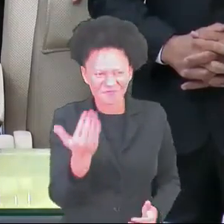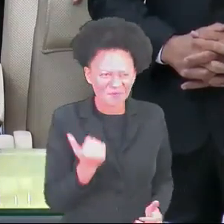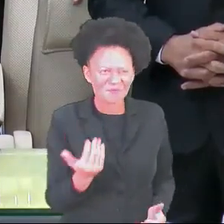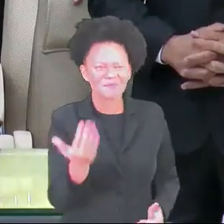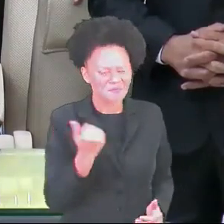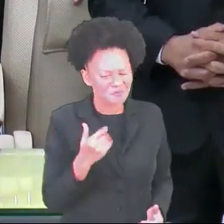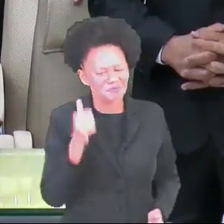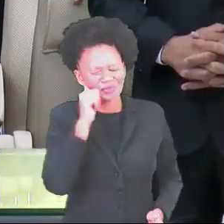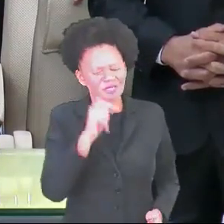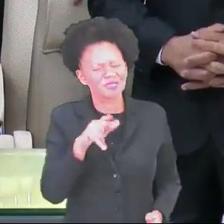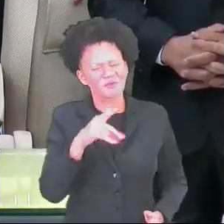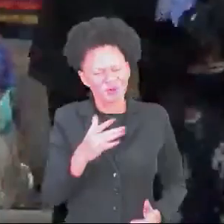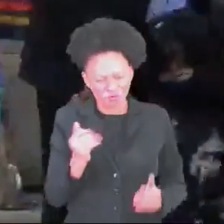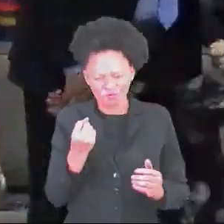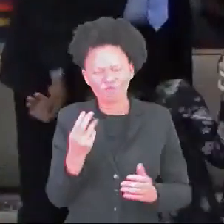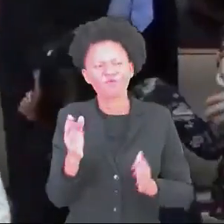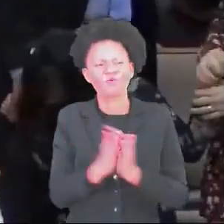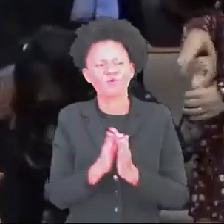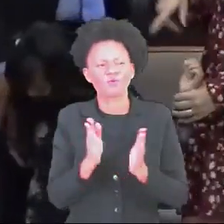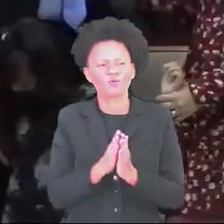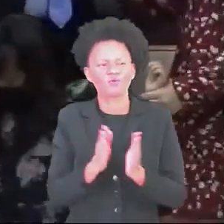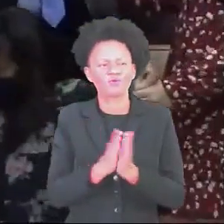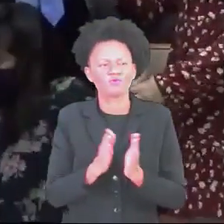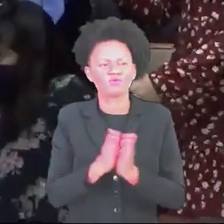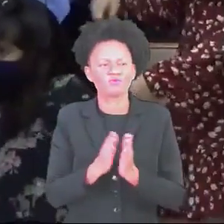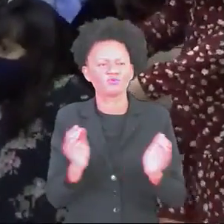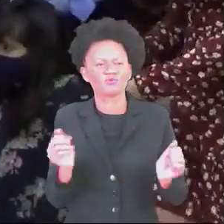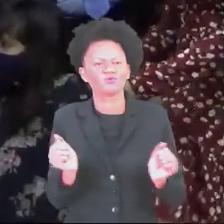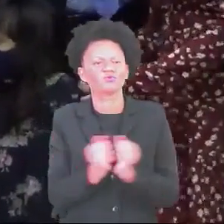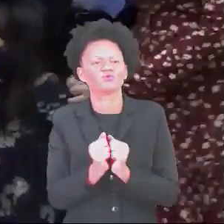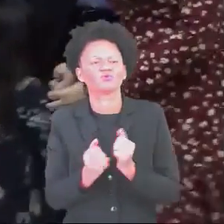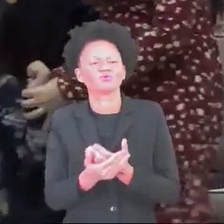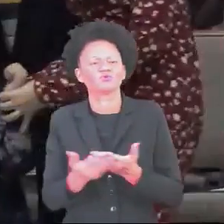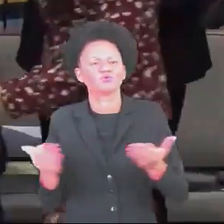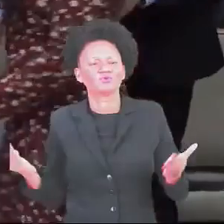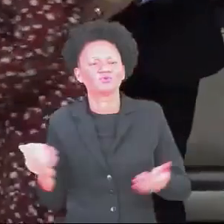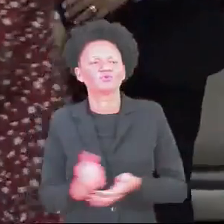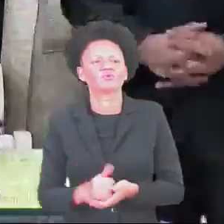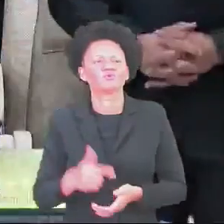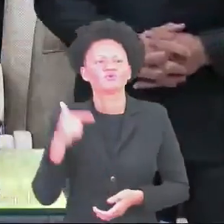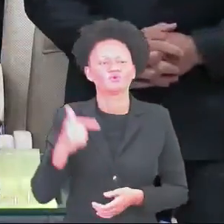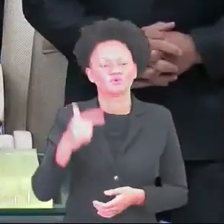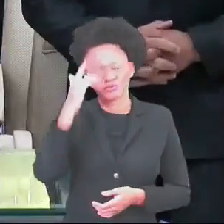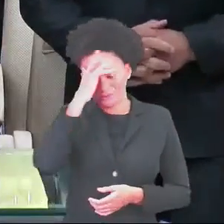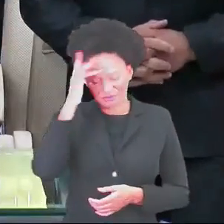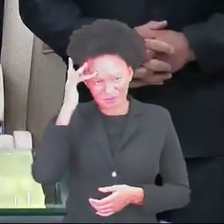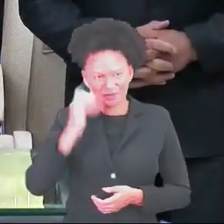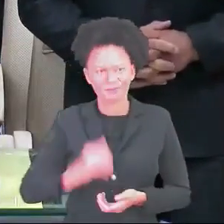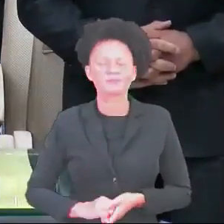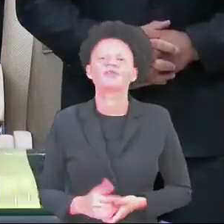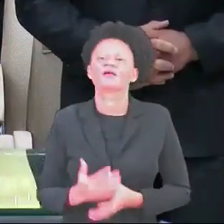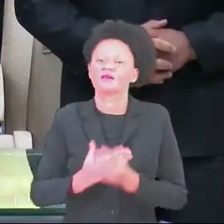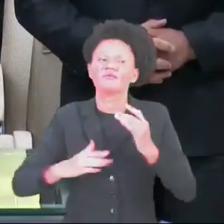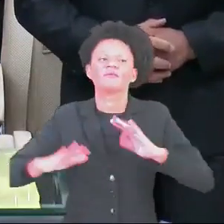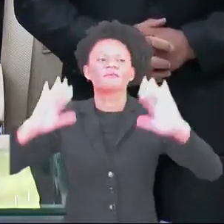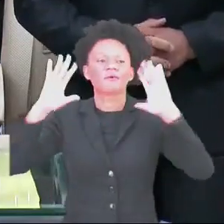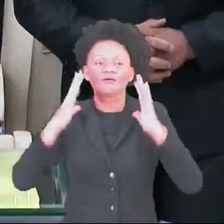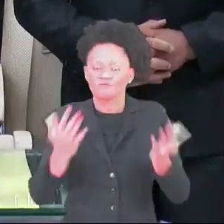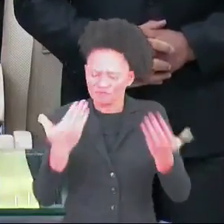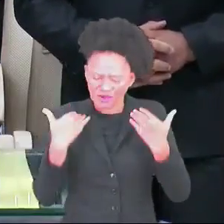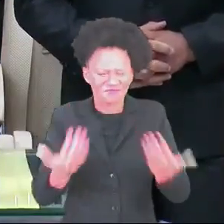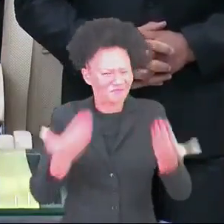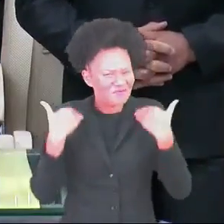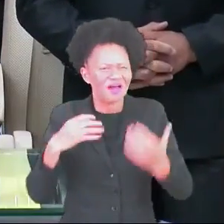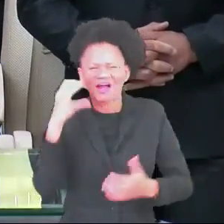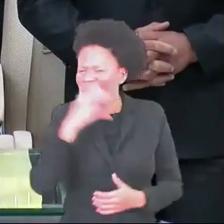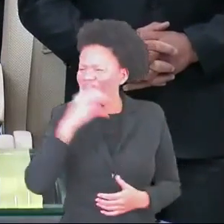irmã. Eu vou orar por você, chegue com ela, minha irmã. Chegue junto. Onde está a segunda pessoa? Levante a mão, venha. Venha rápido,